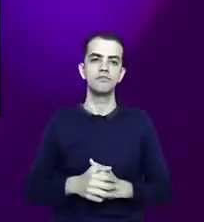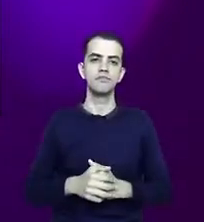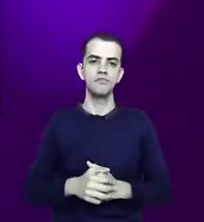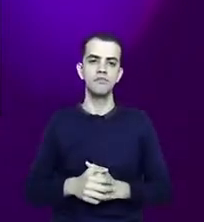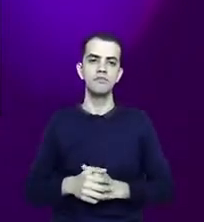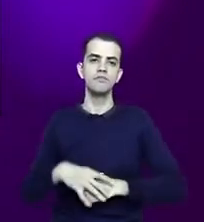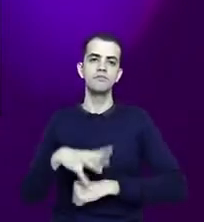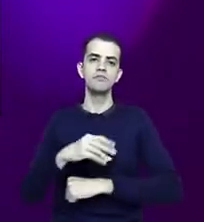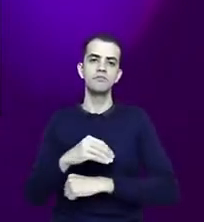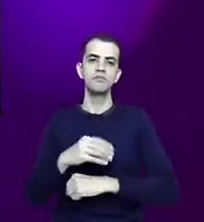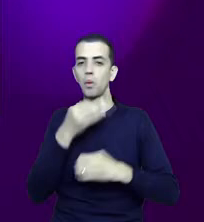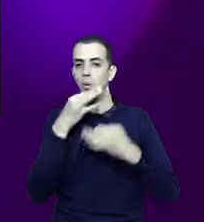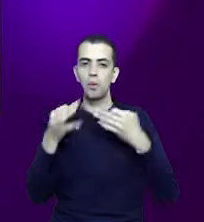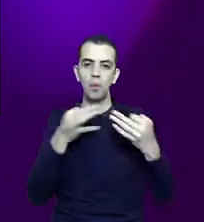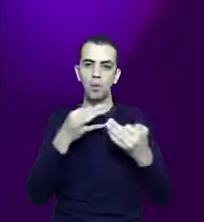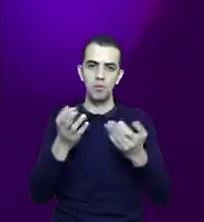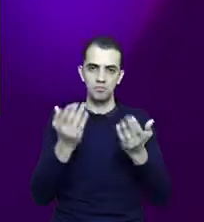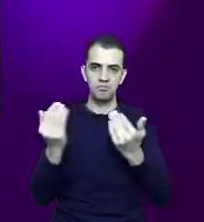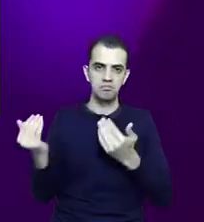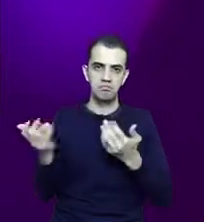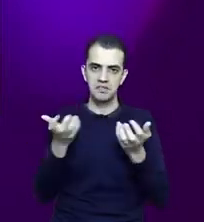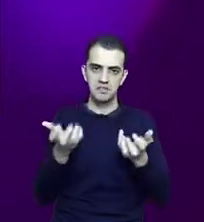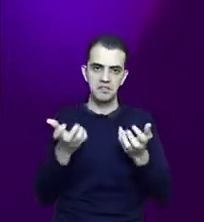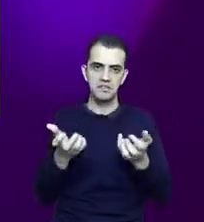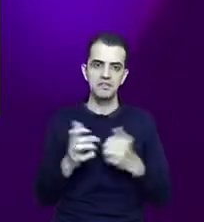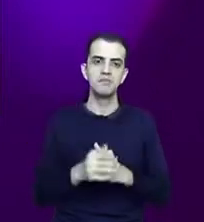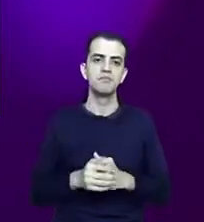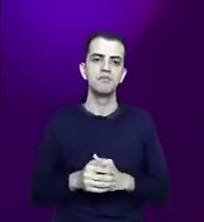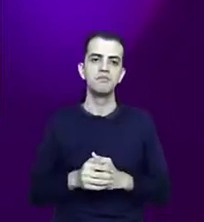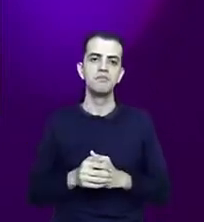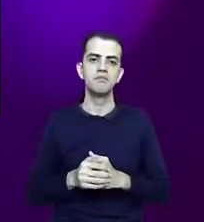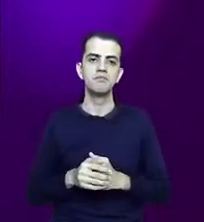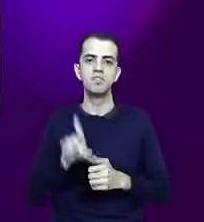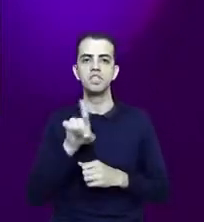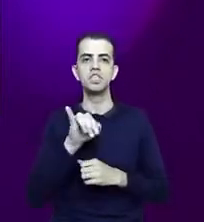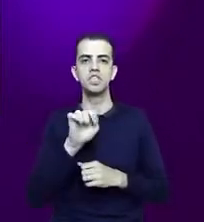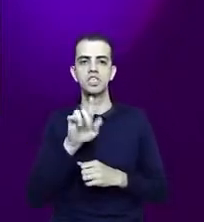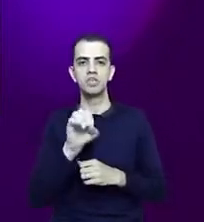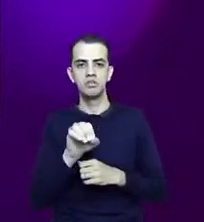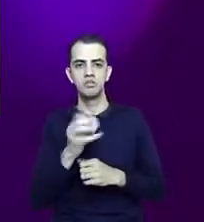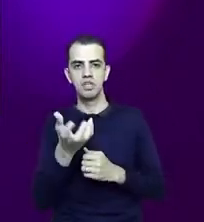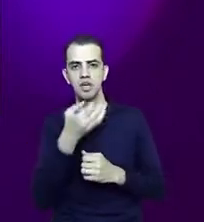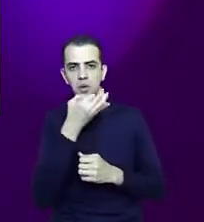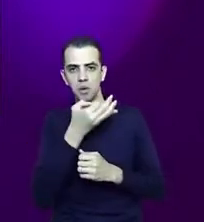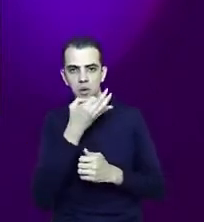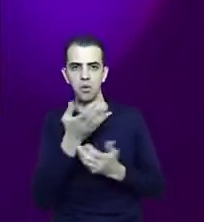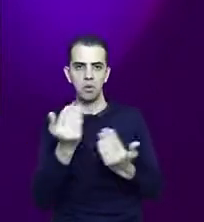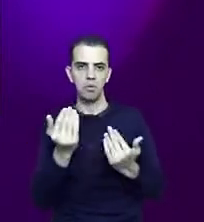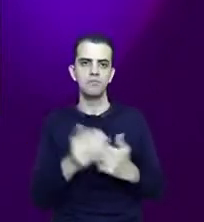Alguém gostaria de comentar aí? O doutor Diego quer começar comentando, doutor Diego?